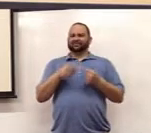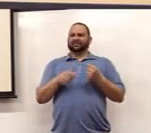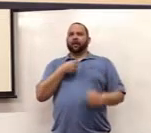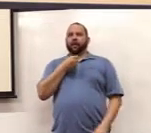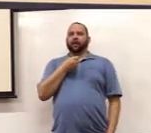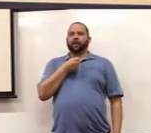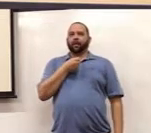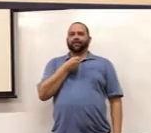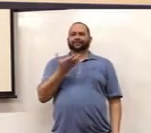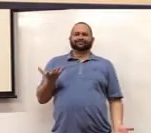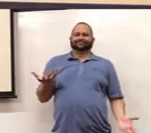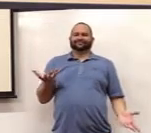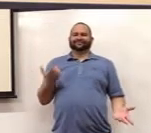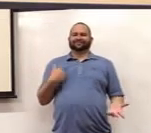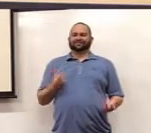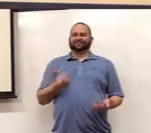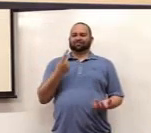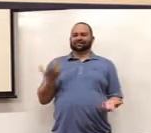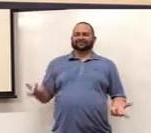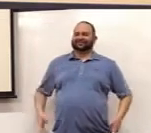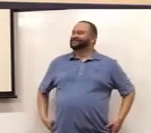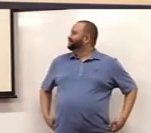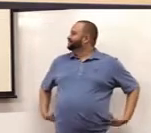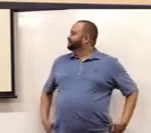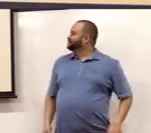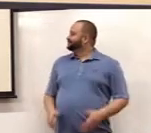Bom, mas é um outro uso